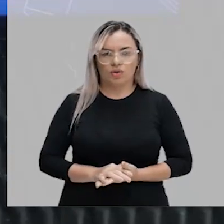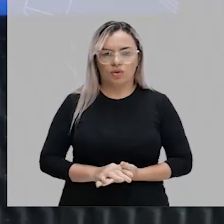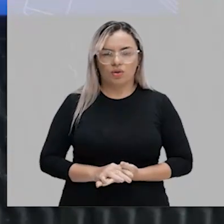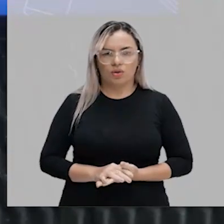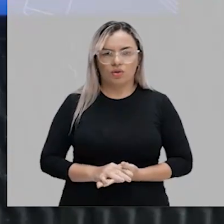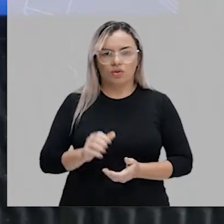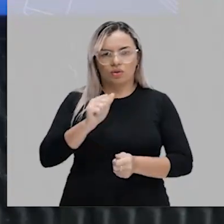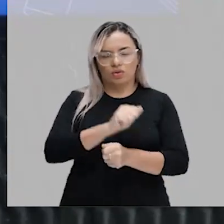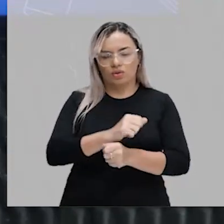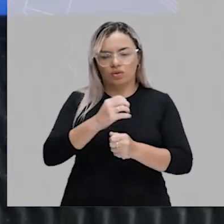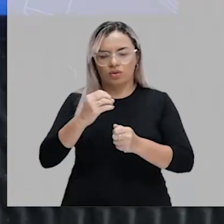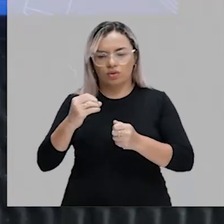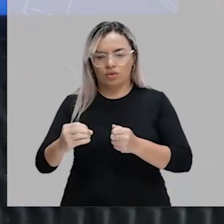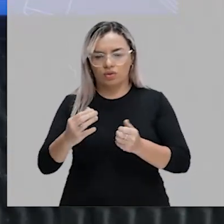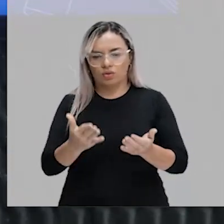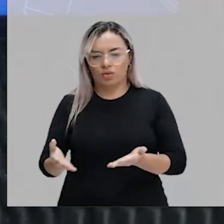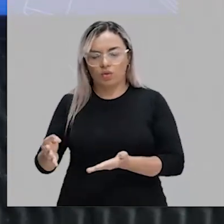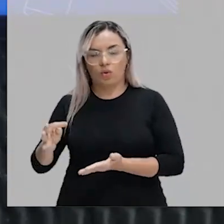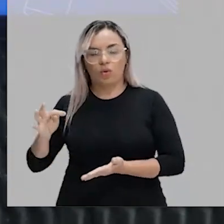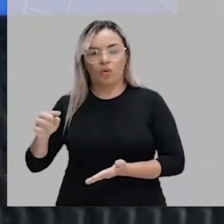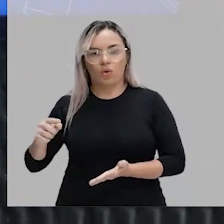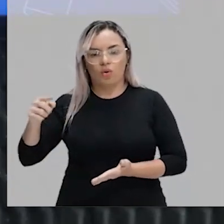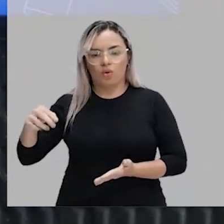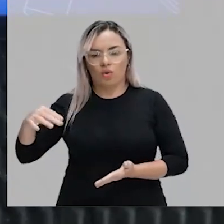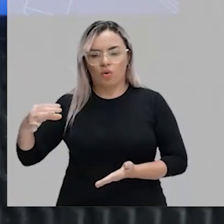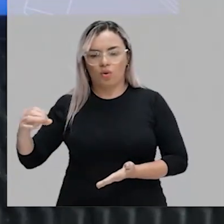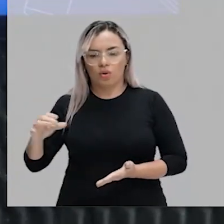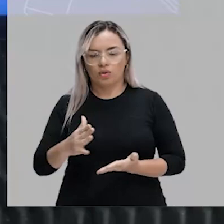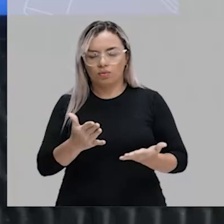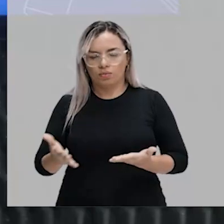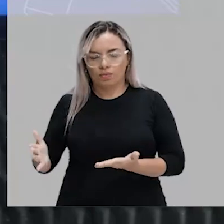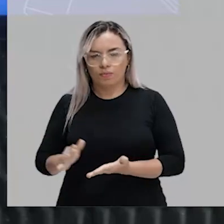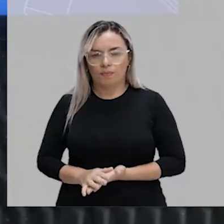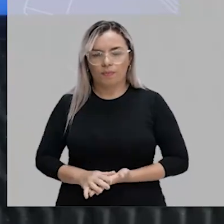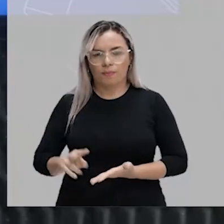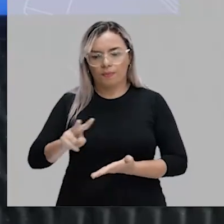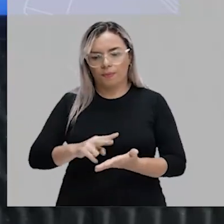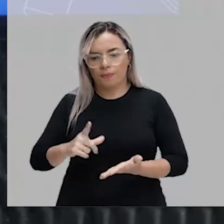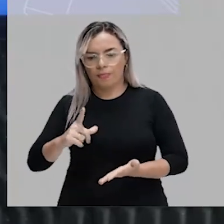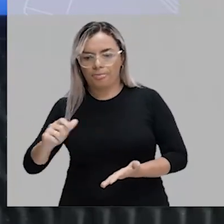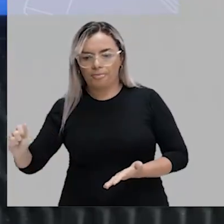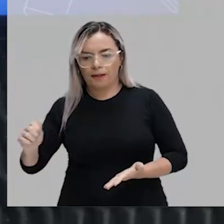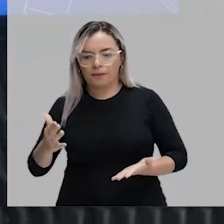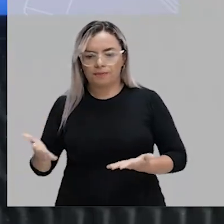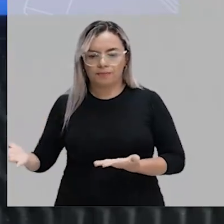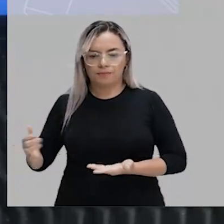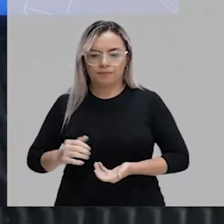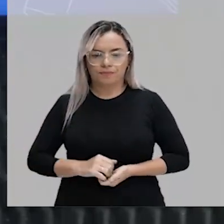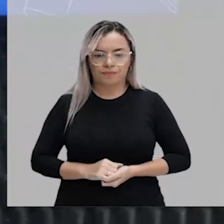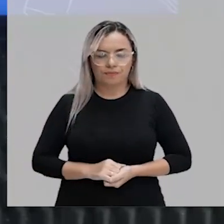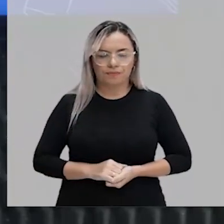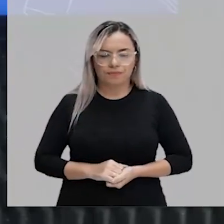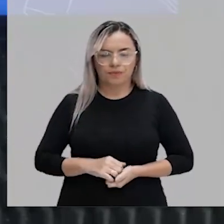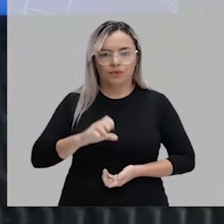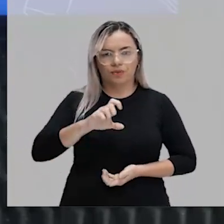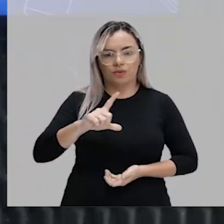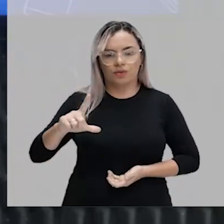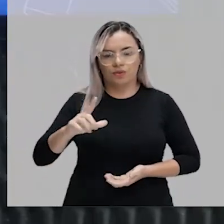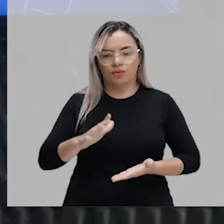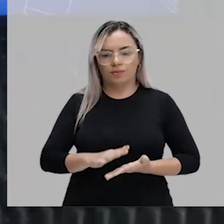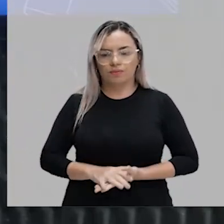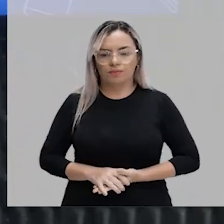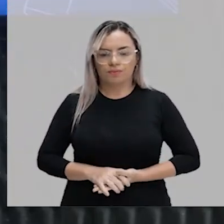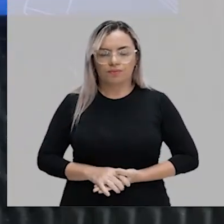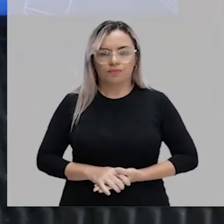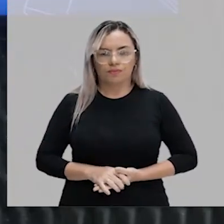de um artigo, tá? De um artigo definido. Olha o ele aqui, tá? El mio, tá? Então, o meu, né? Meu